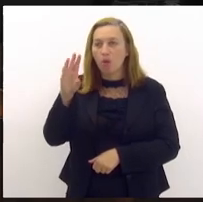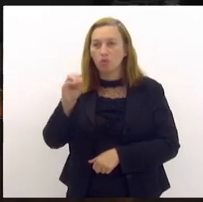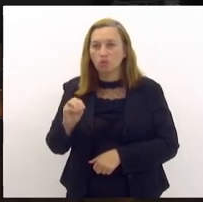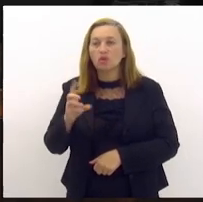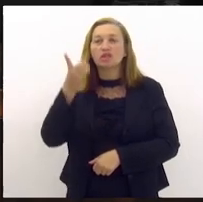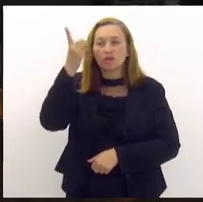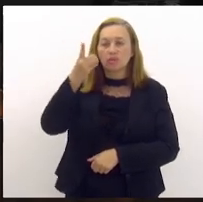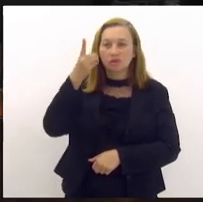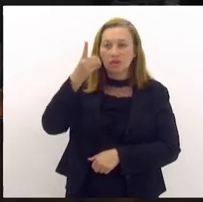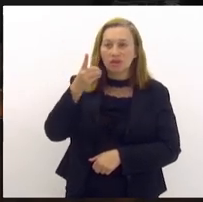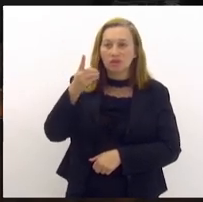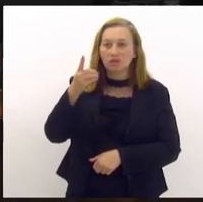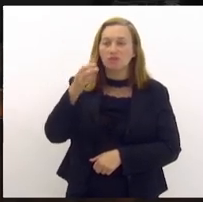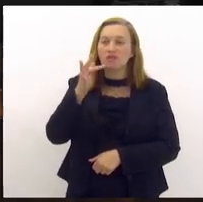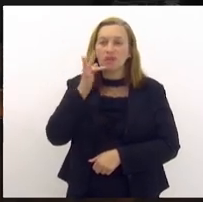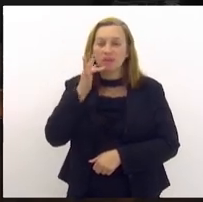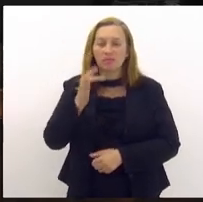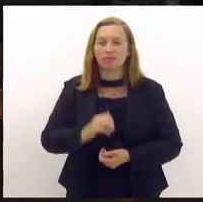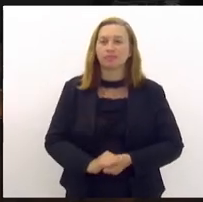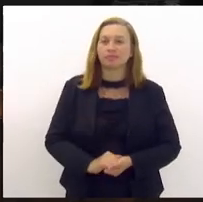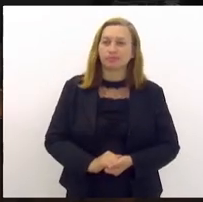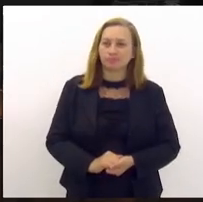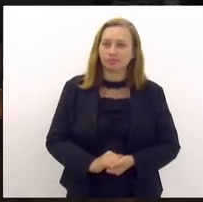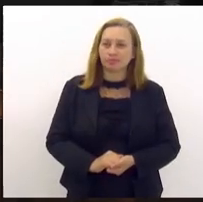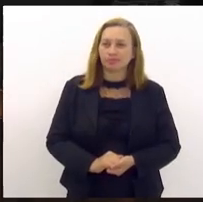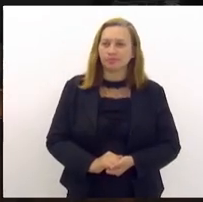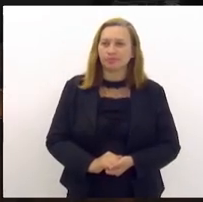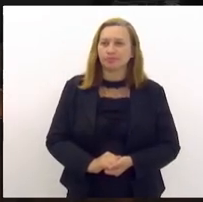Deputado Jorge Felipe Neto.